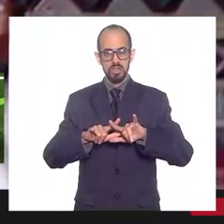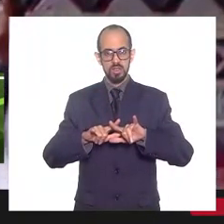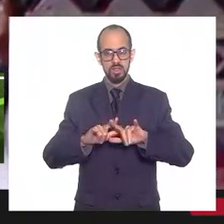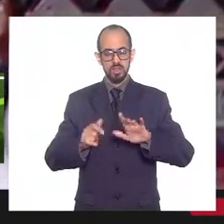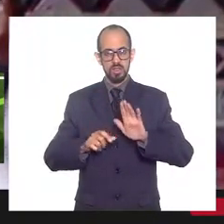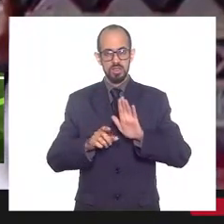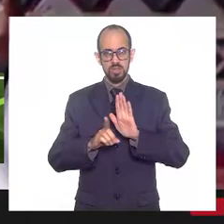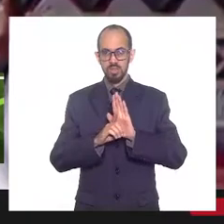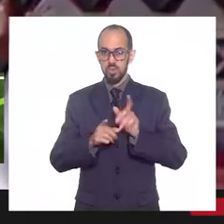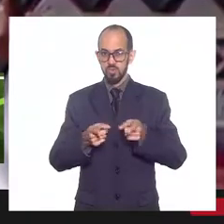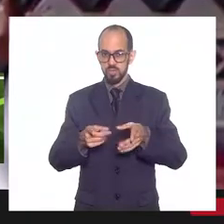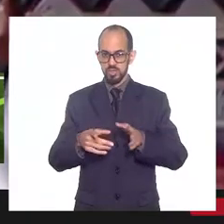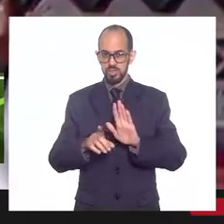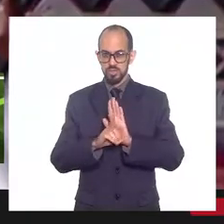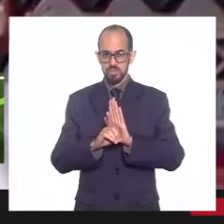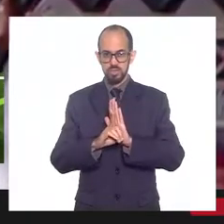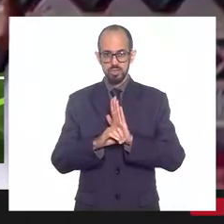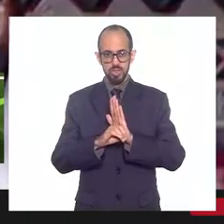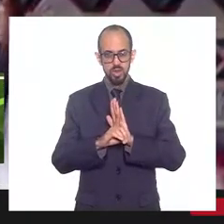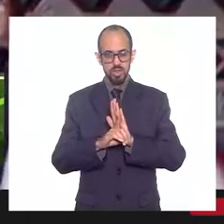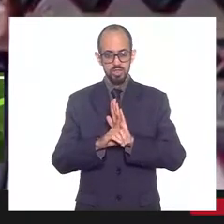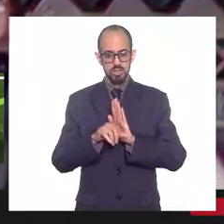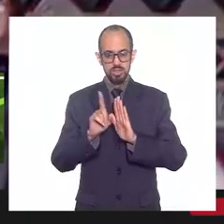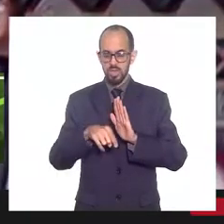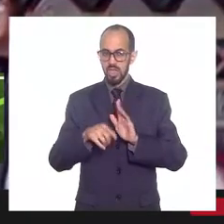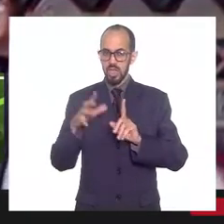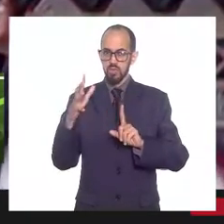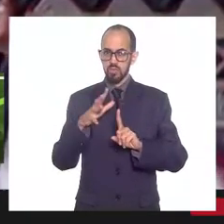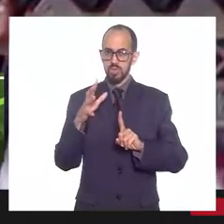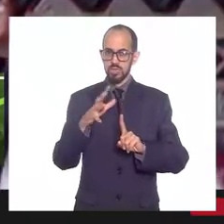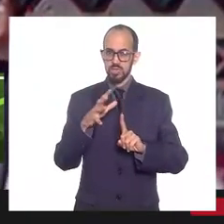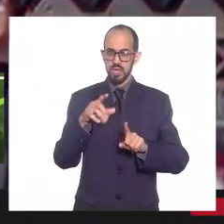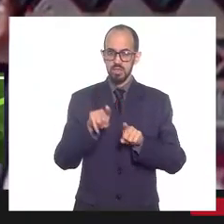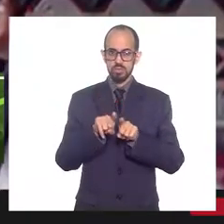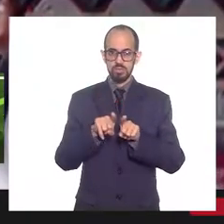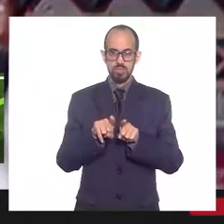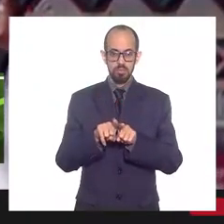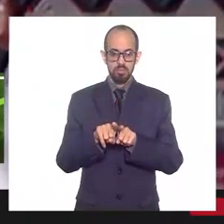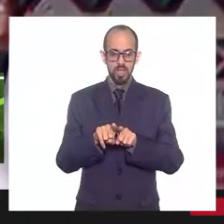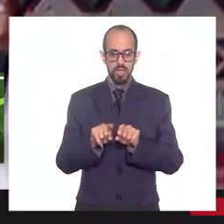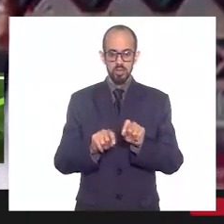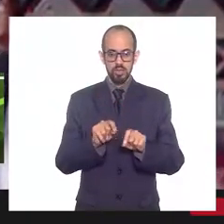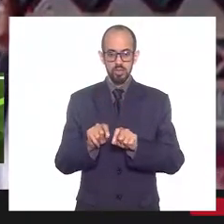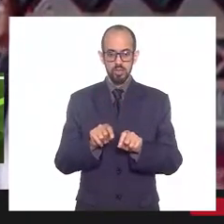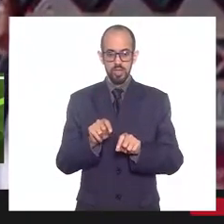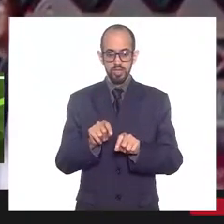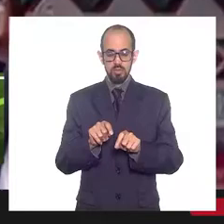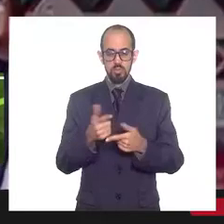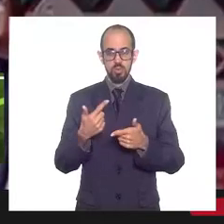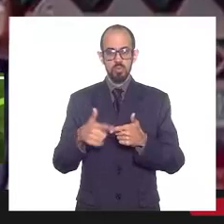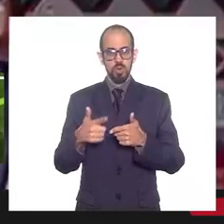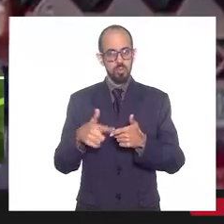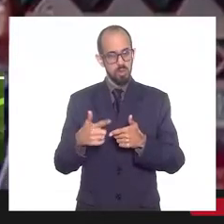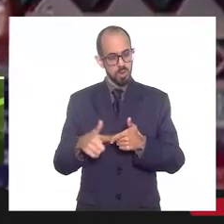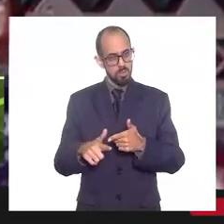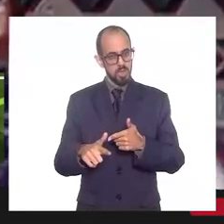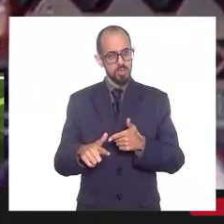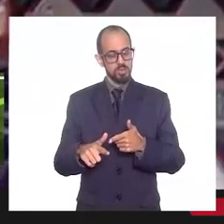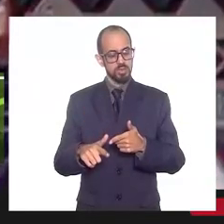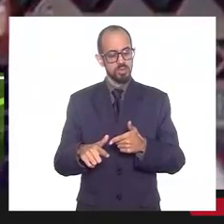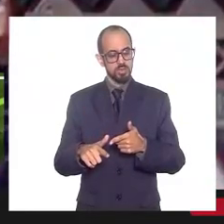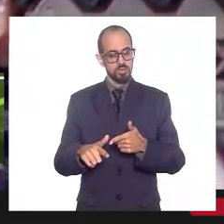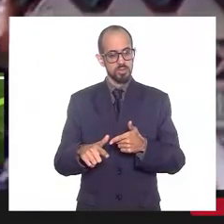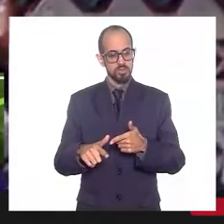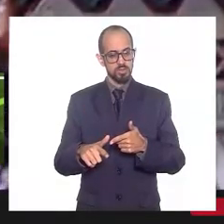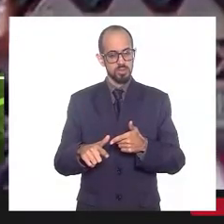que é influenciado e contaminada por questões na